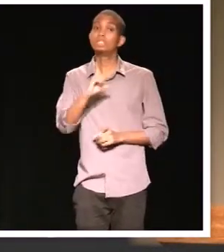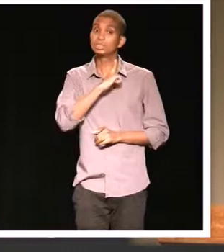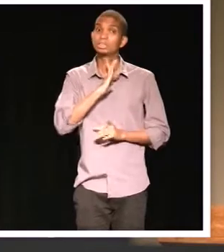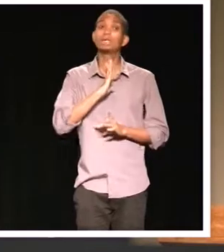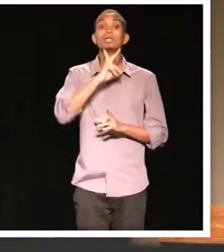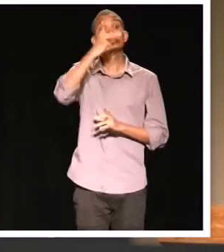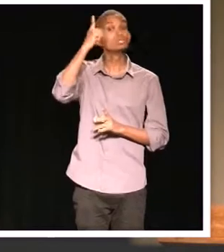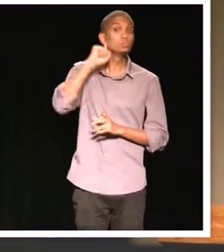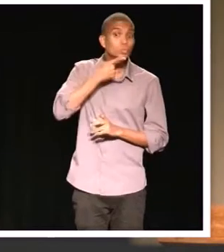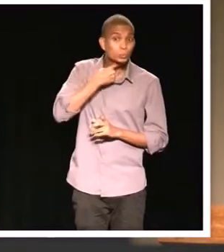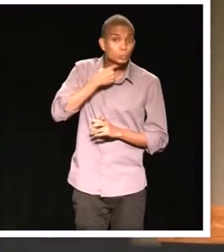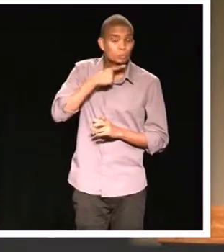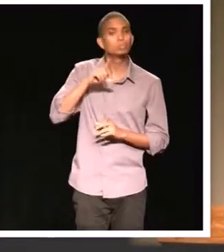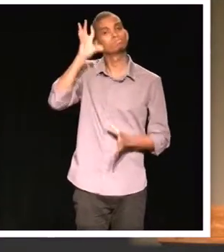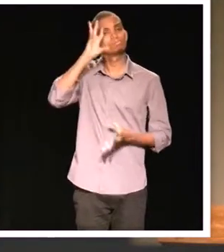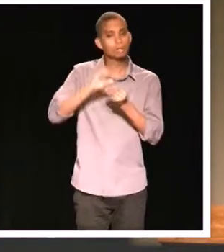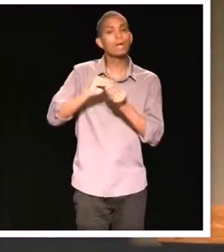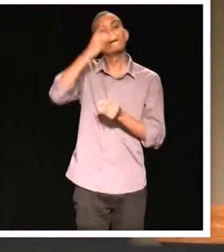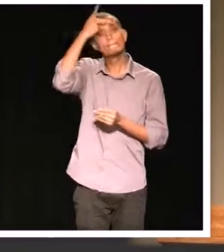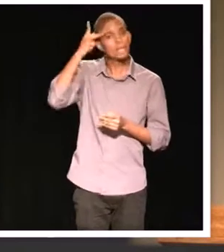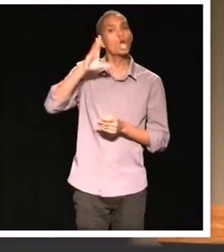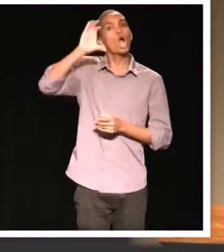pessoas com deficiência.